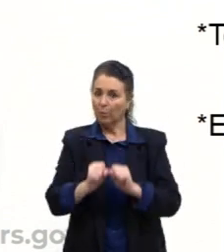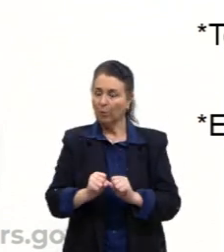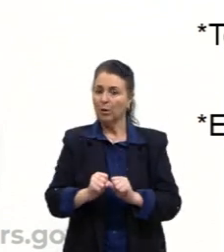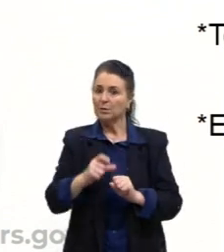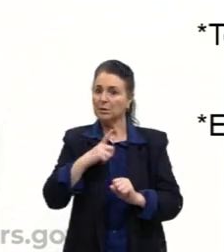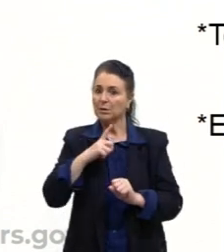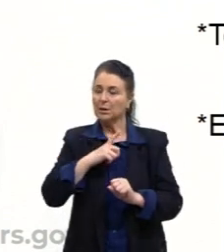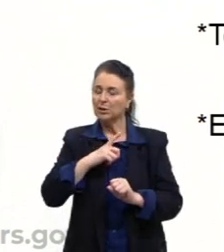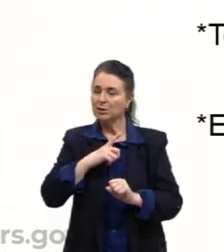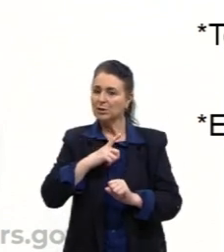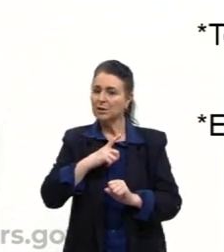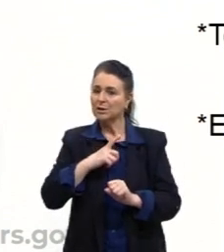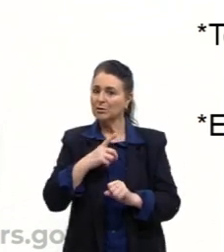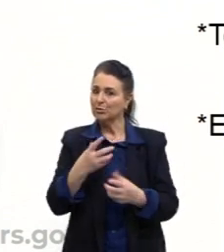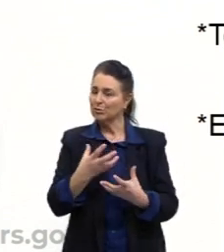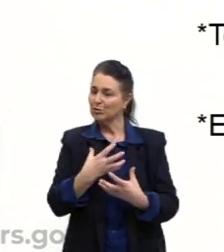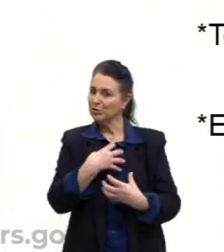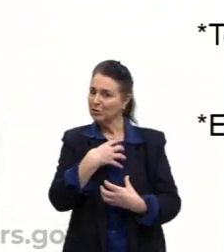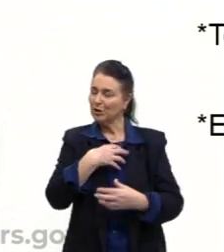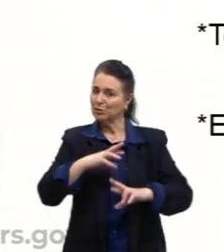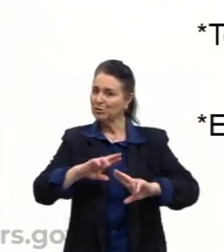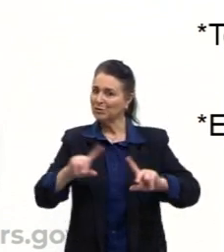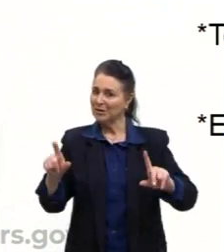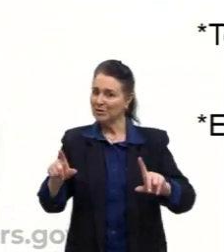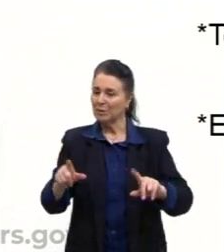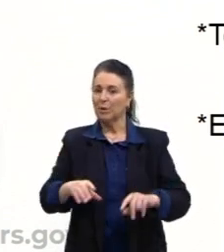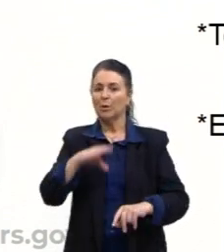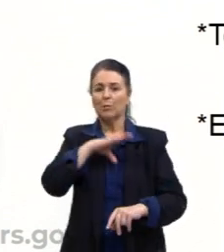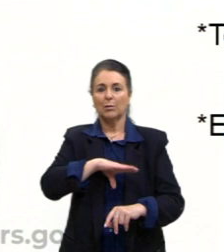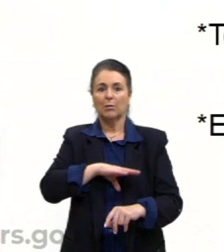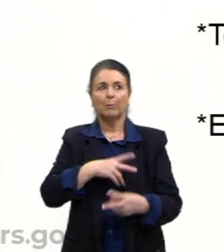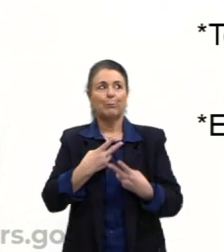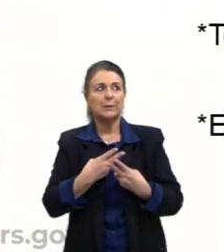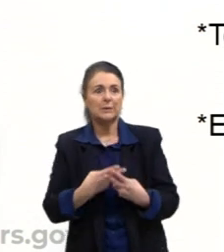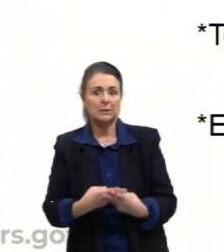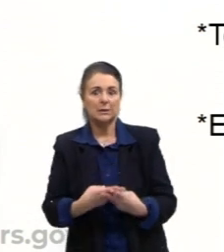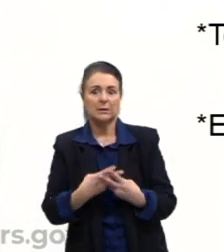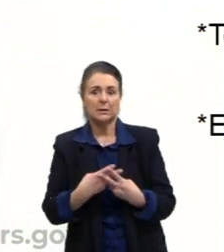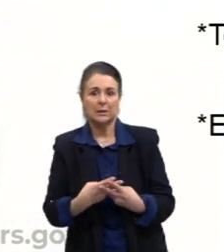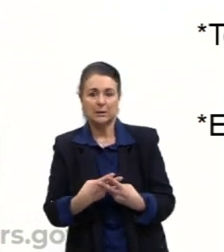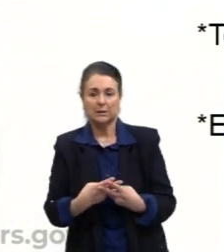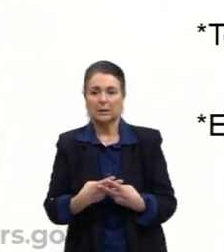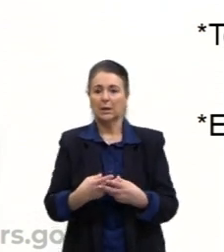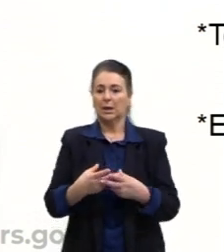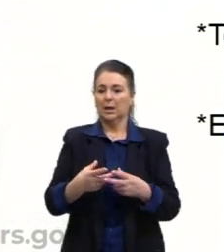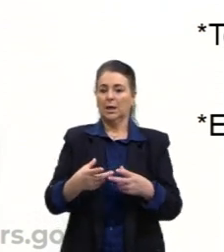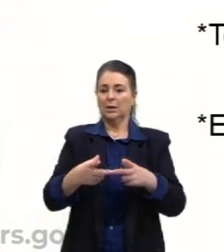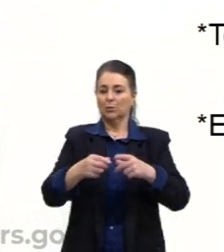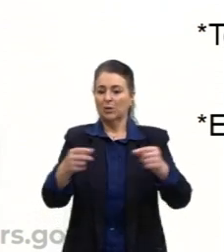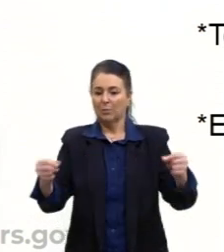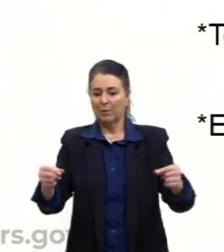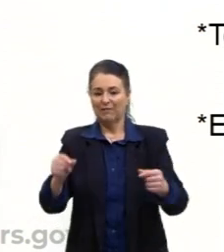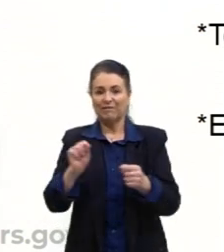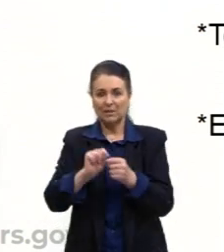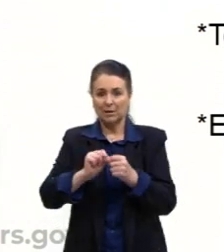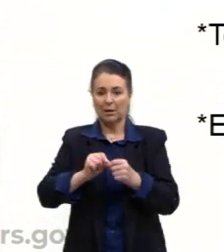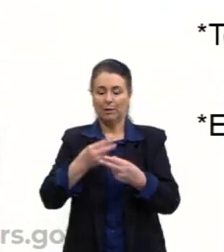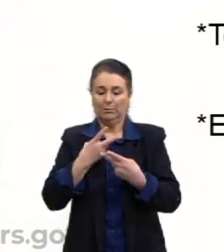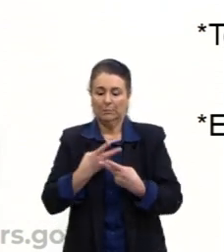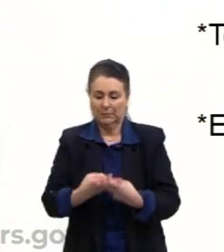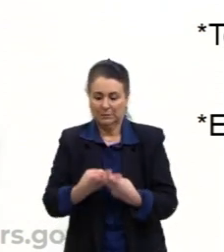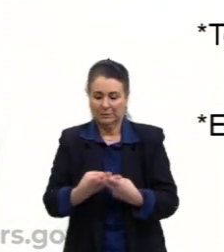é uma só Olha só por exemplo português ter paciência né já em Japonês é fazer paciência Então essa